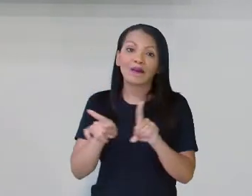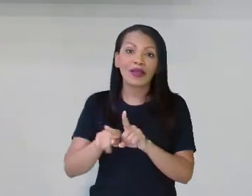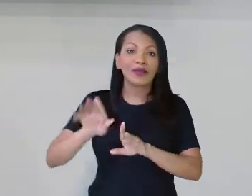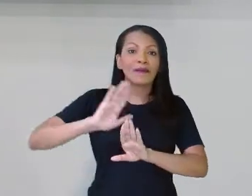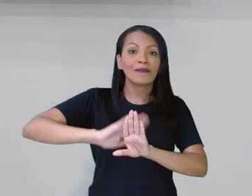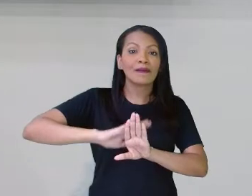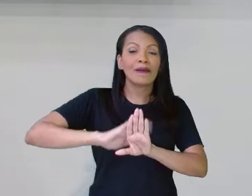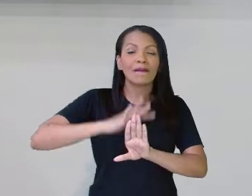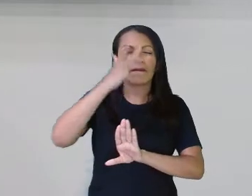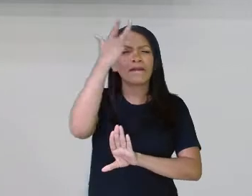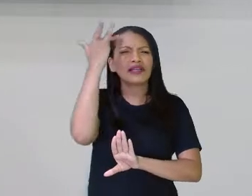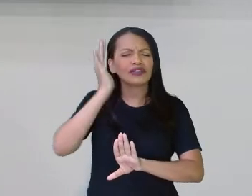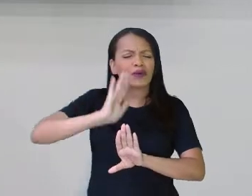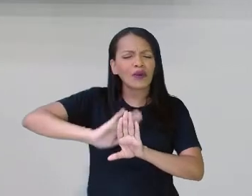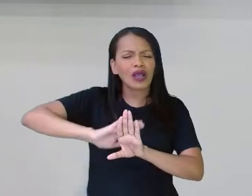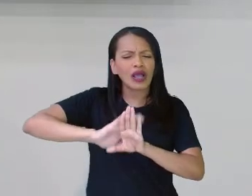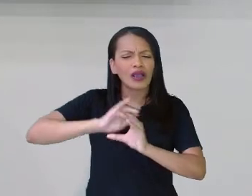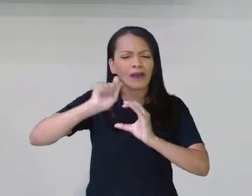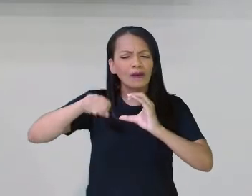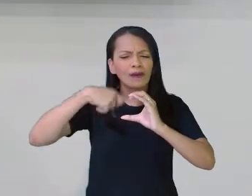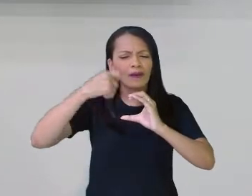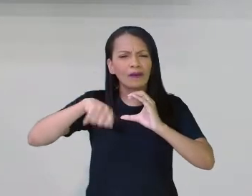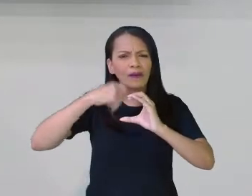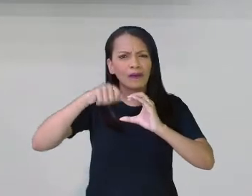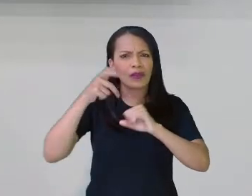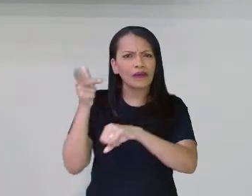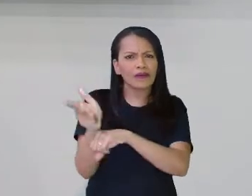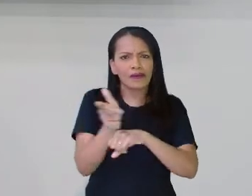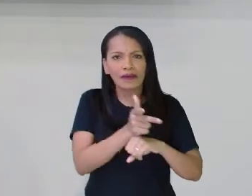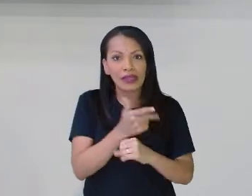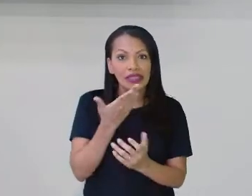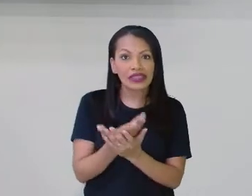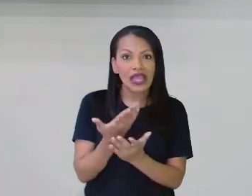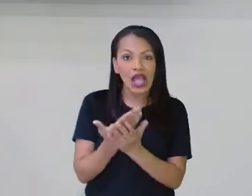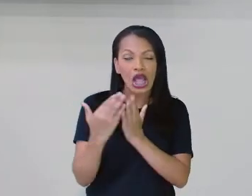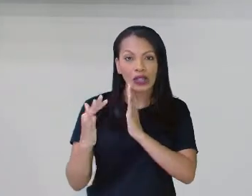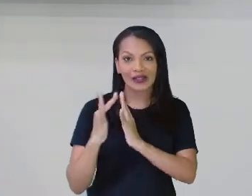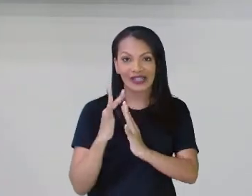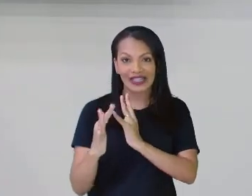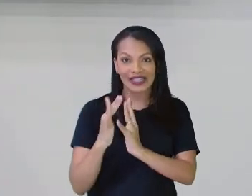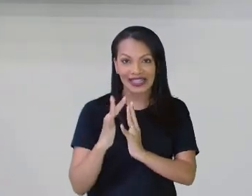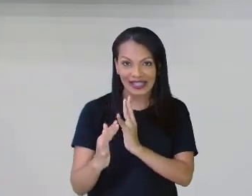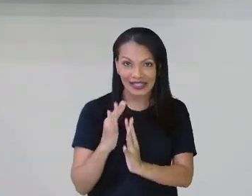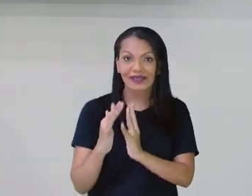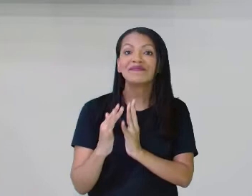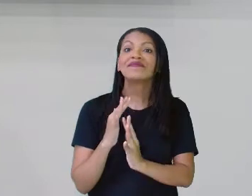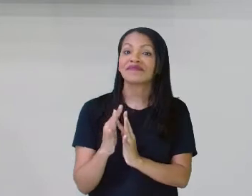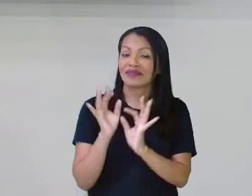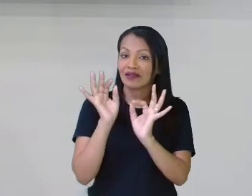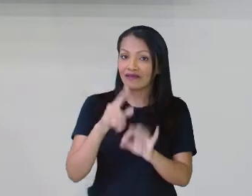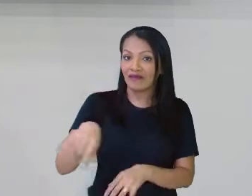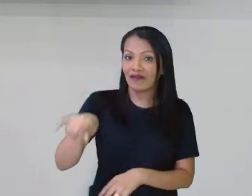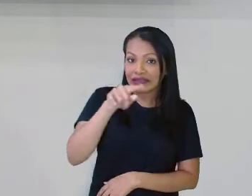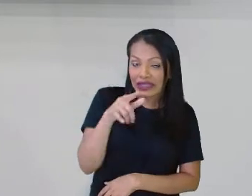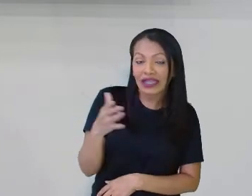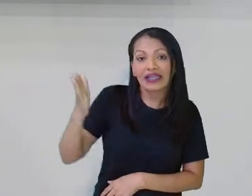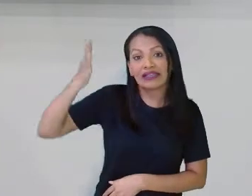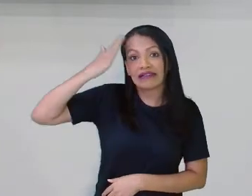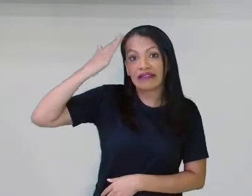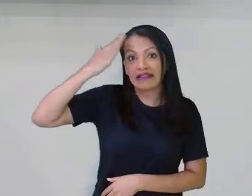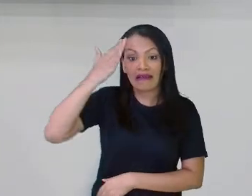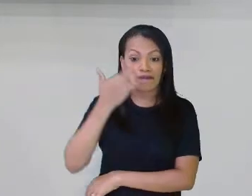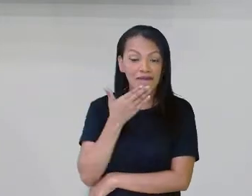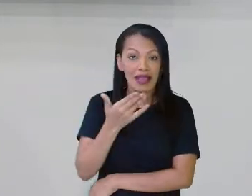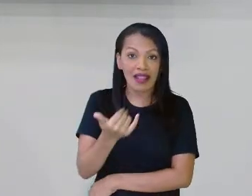aí conosco, nos acompanhando, tornando a nossa aula mais dinâmica para que vocês possam compreender